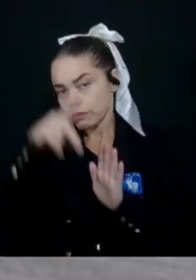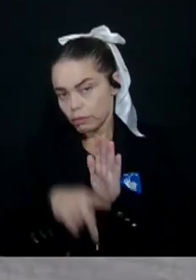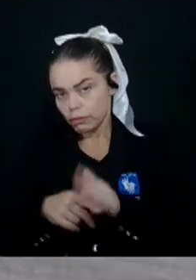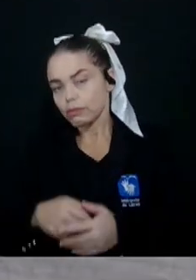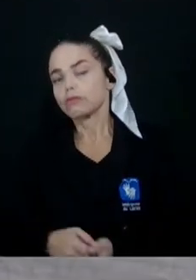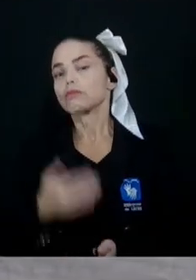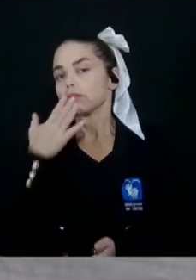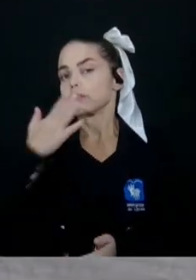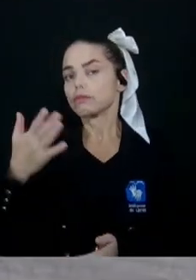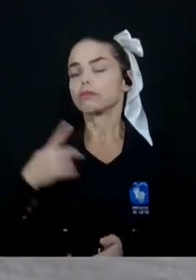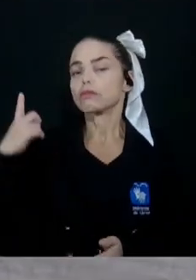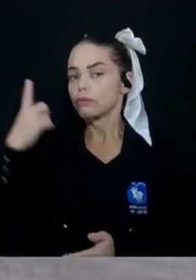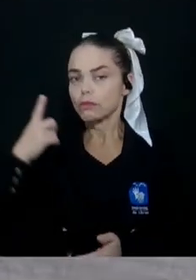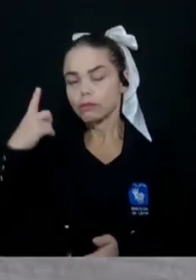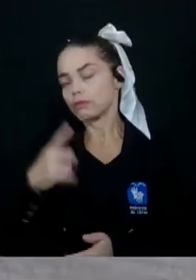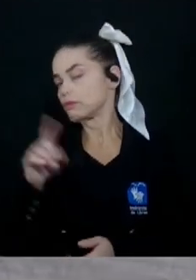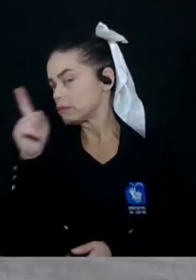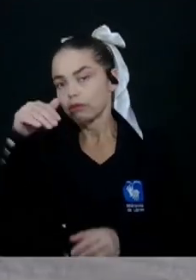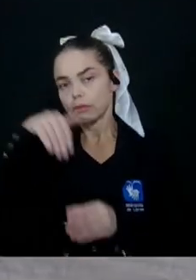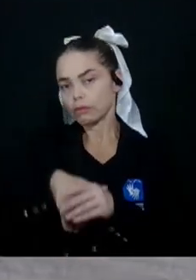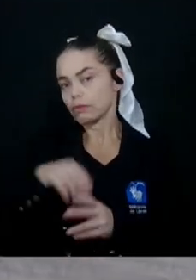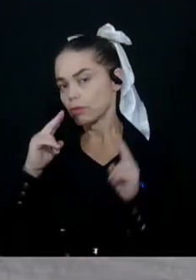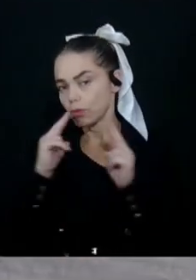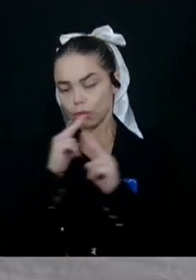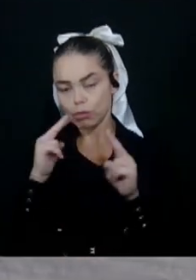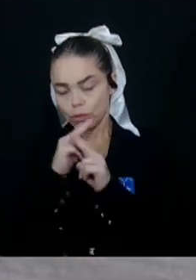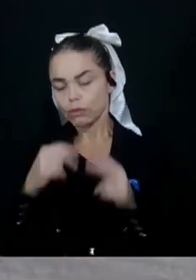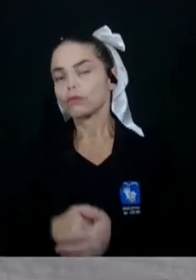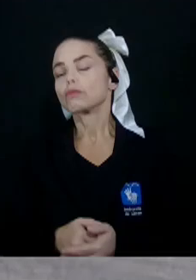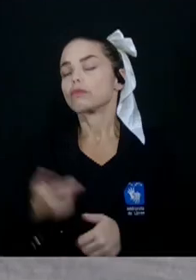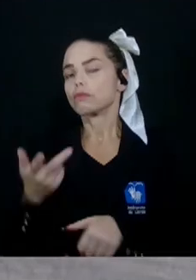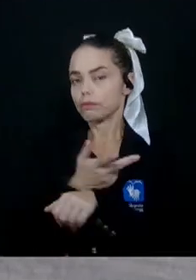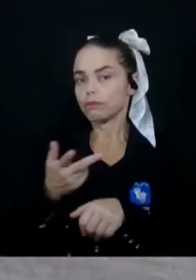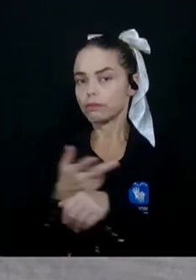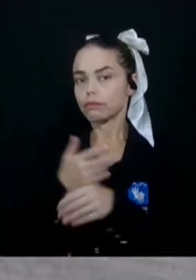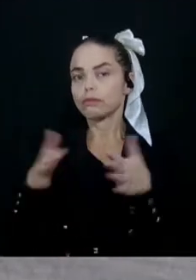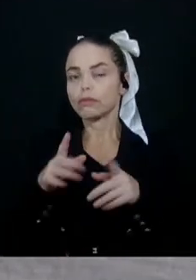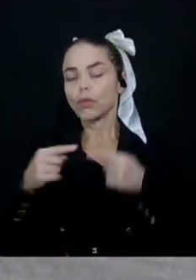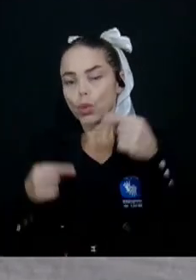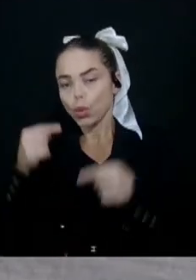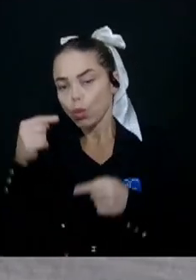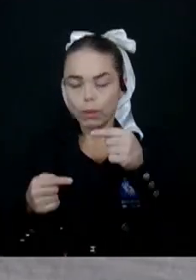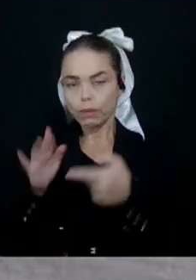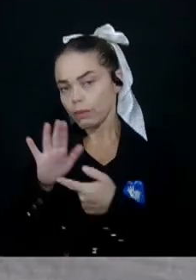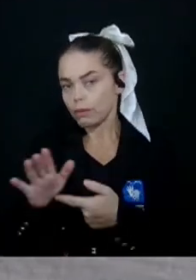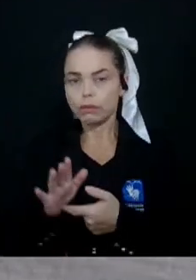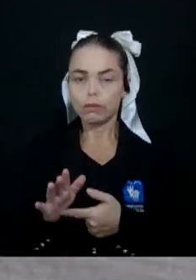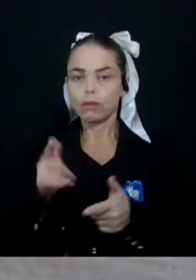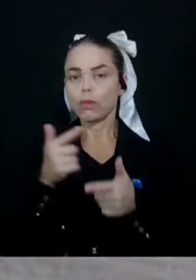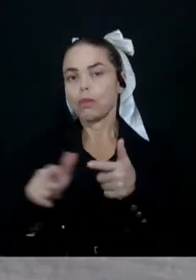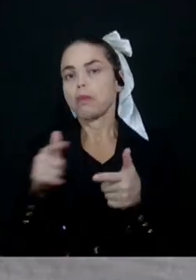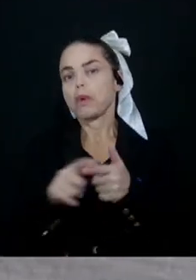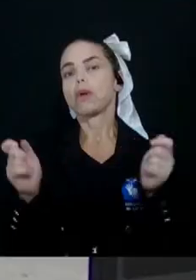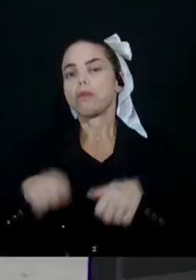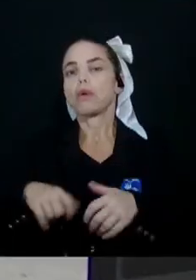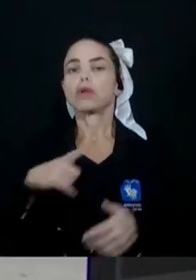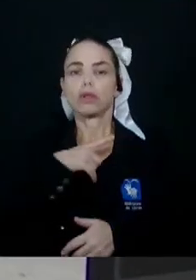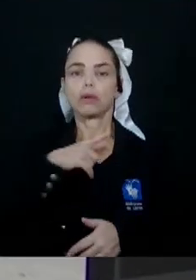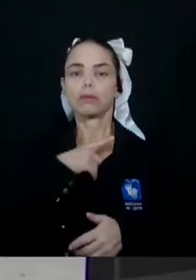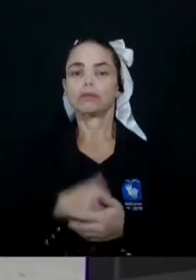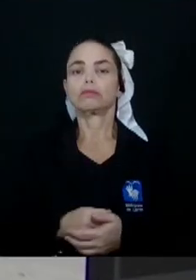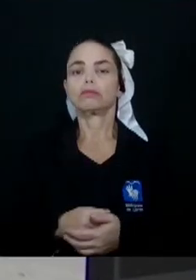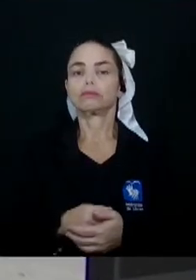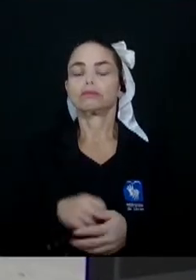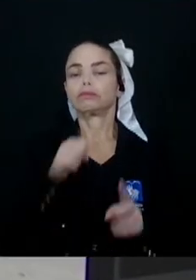deputados que não votem de urgência e buscando que se abra um debate para mostrar o estrago que isso pode causar para a sociedade brasileira.